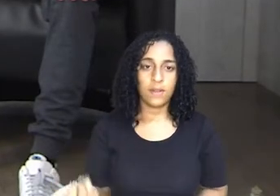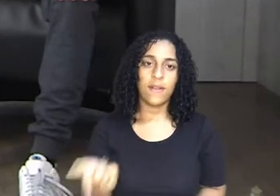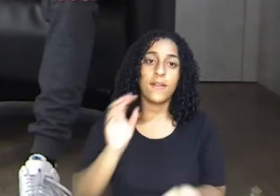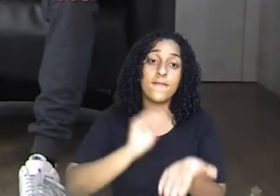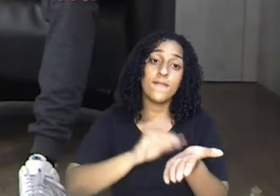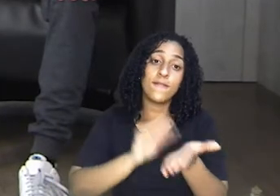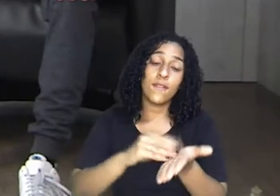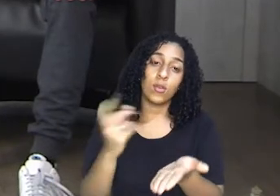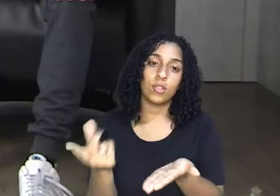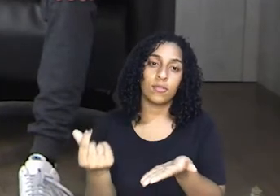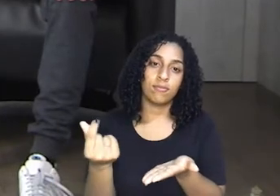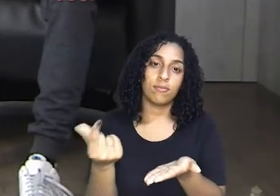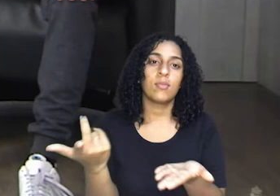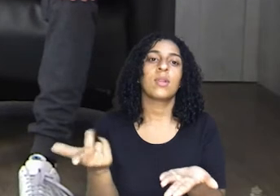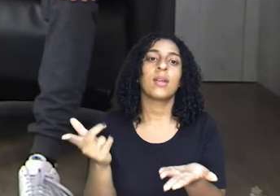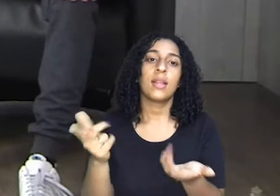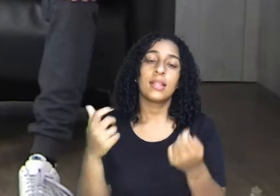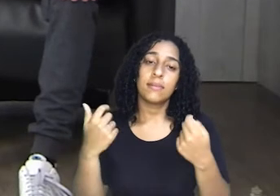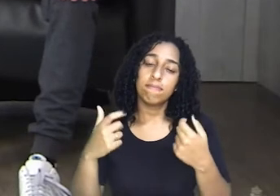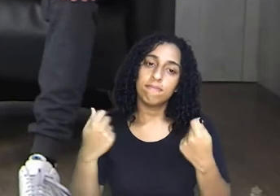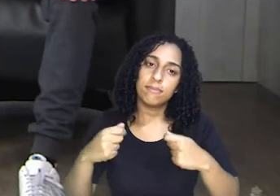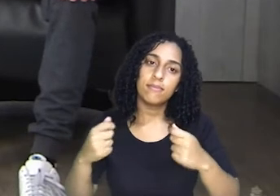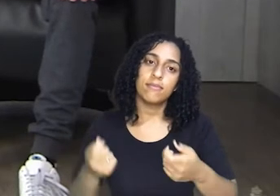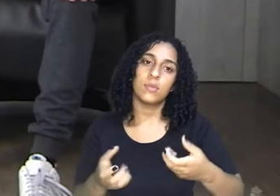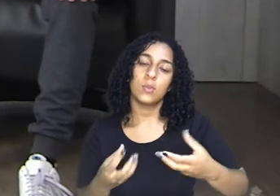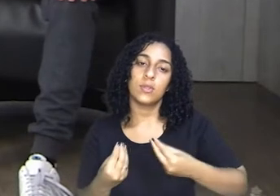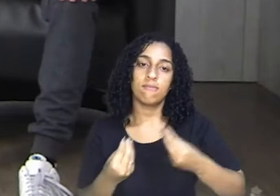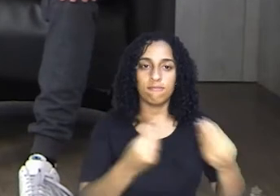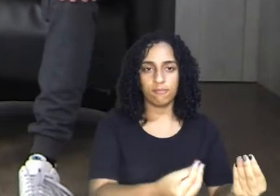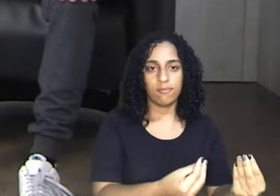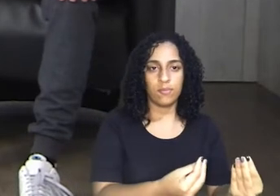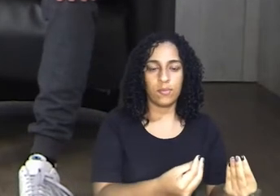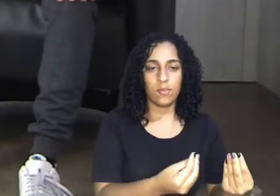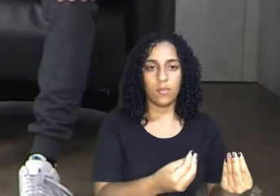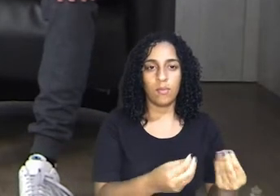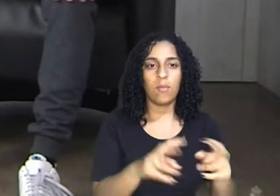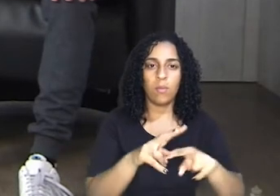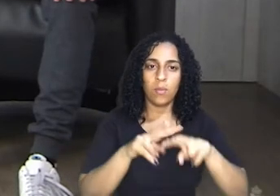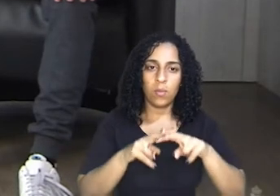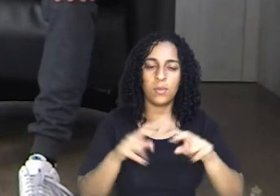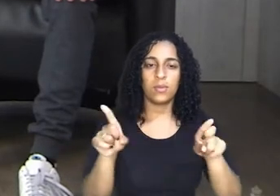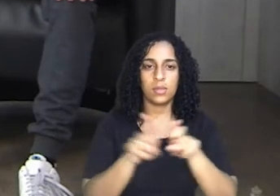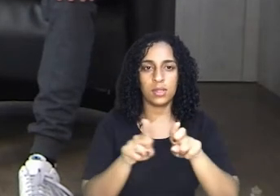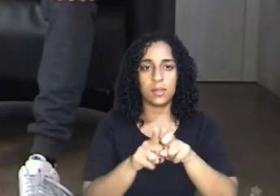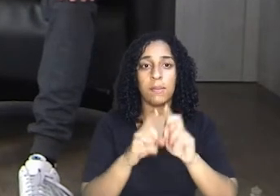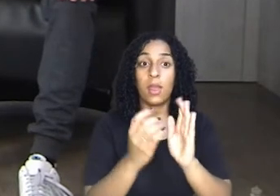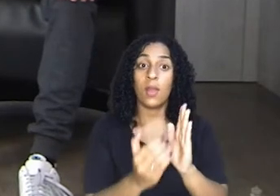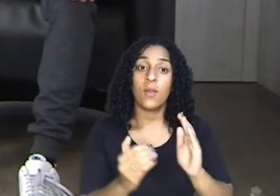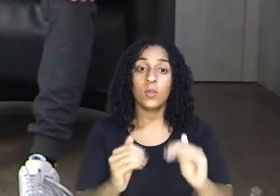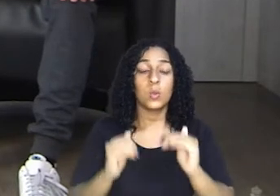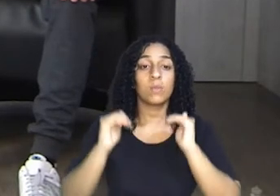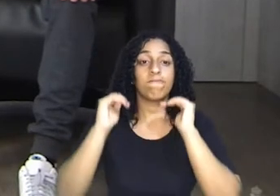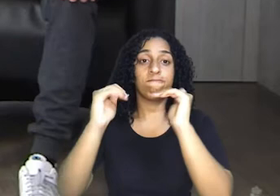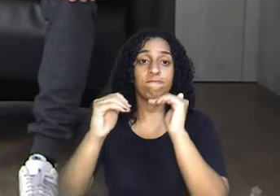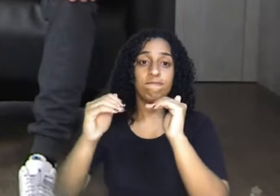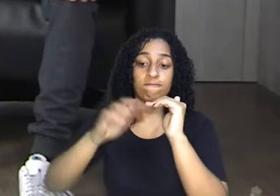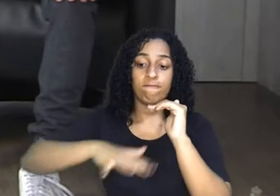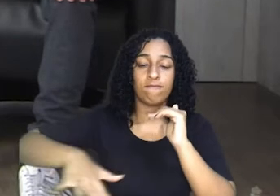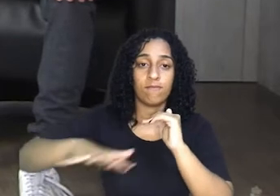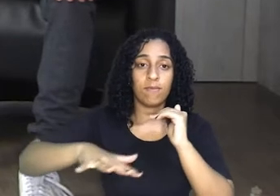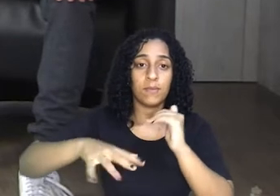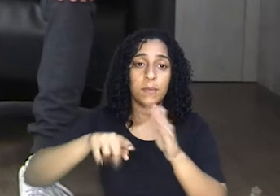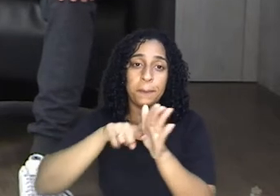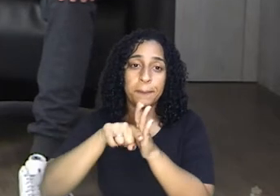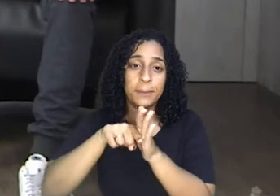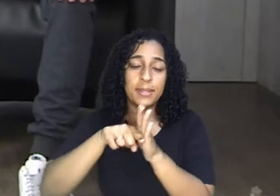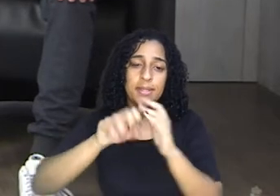com pouco investimento temos capacidade de devolver então aí também a nossa soberania na área de pesquisa né na